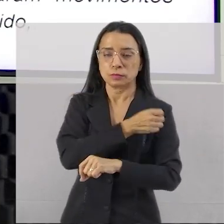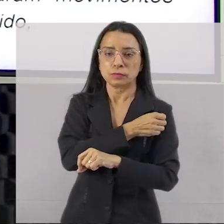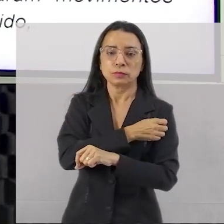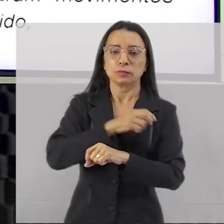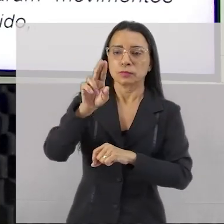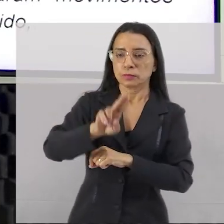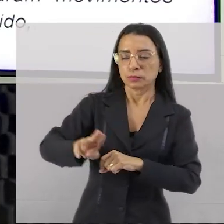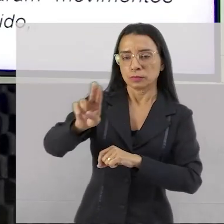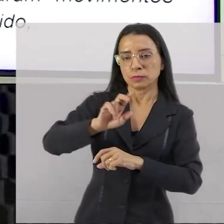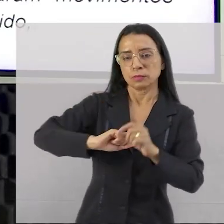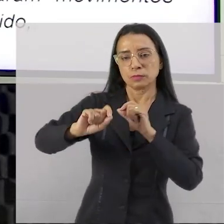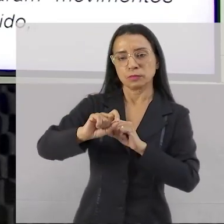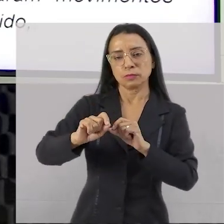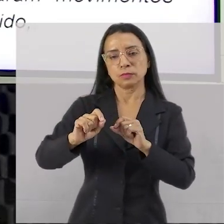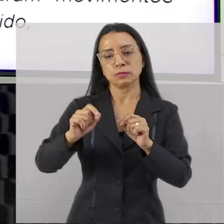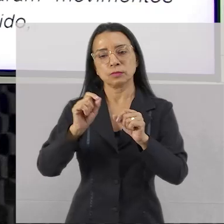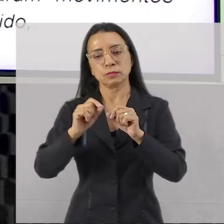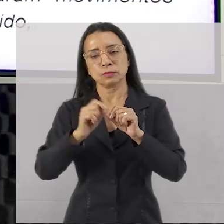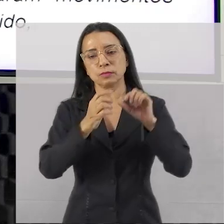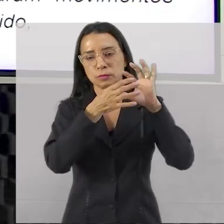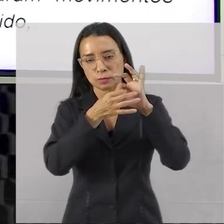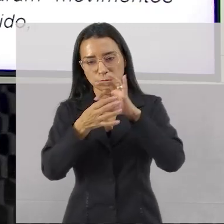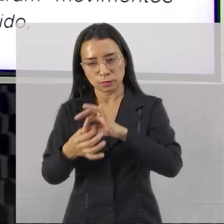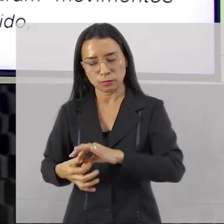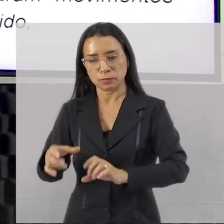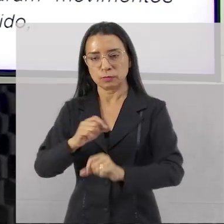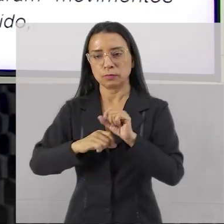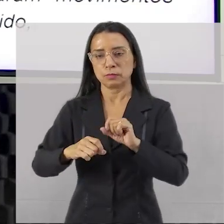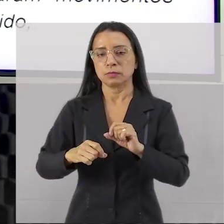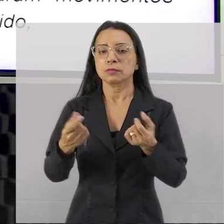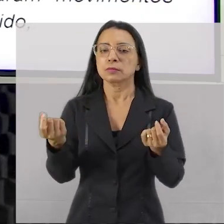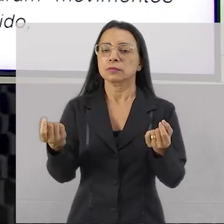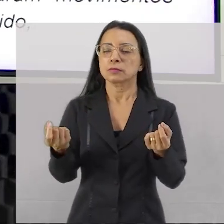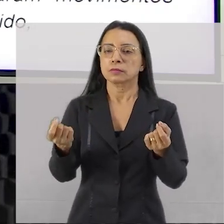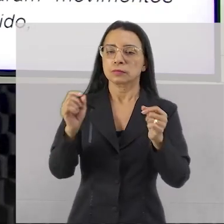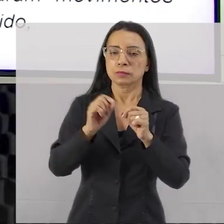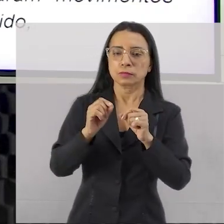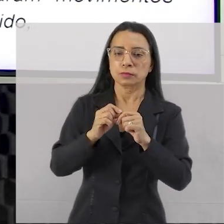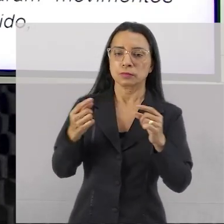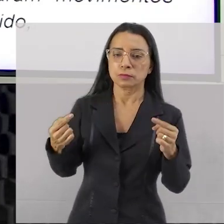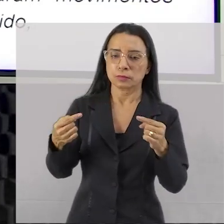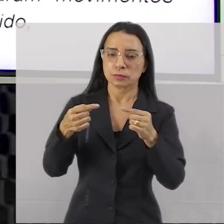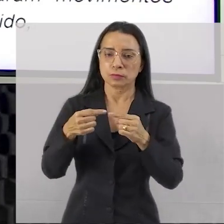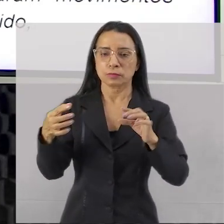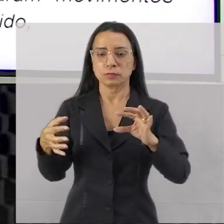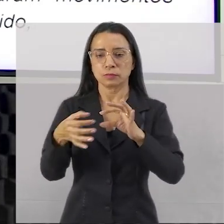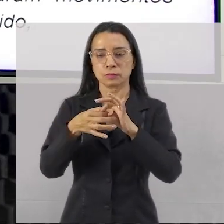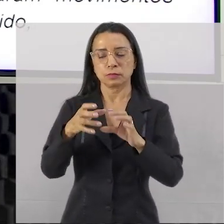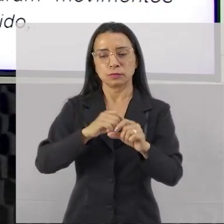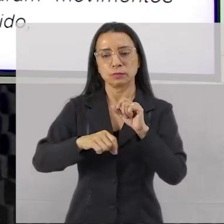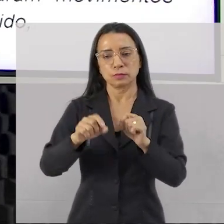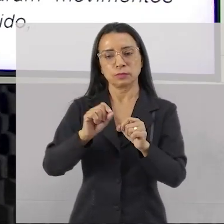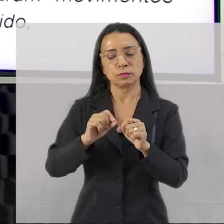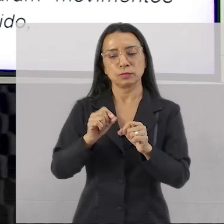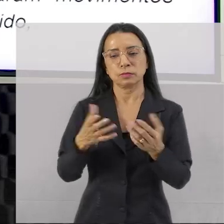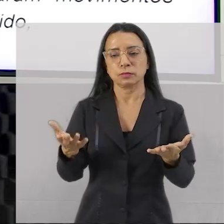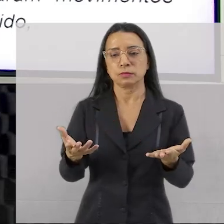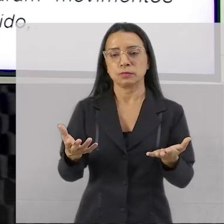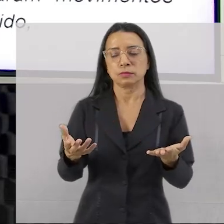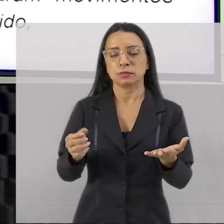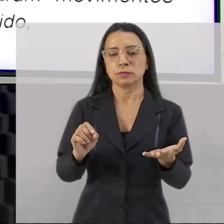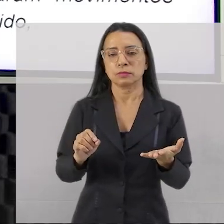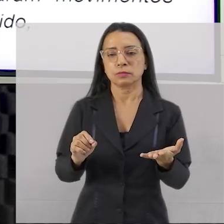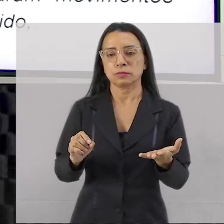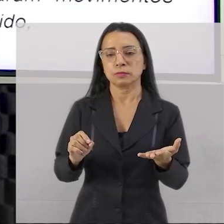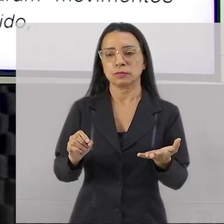entra secamente no tema. Ele primeiro faz uma associação, tá? E ele fez por bem